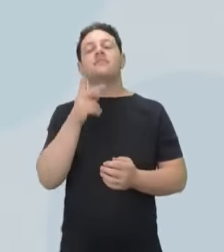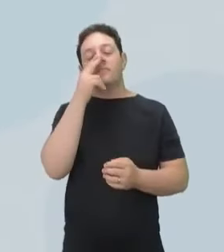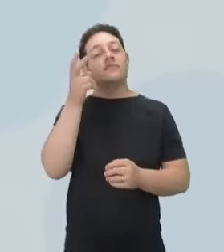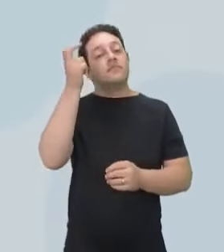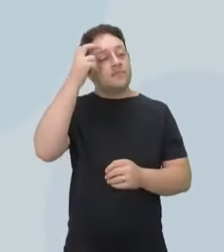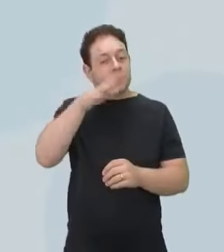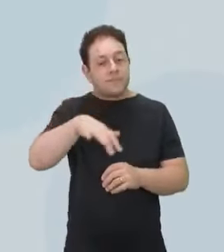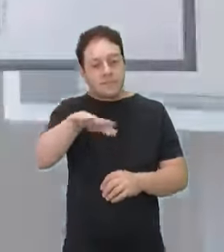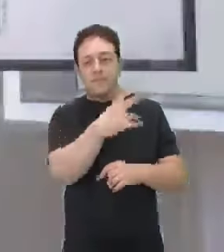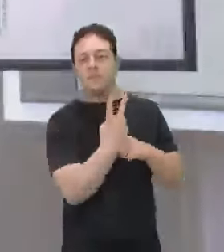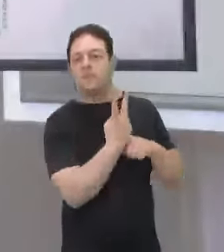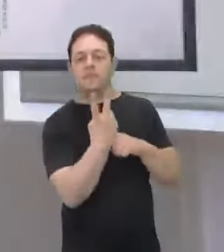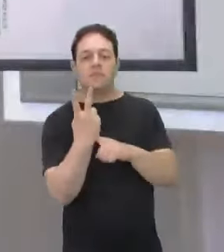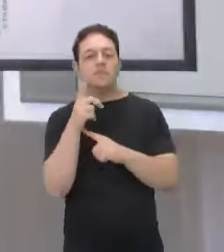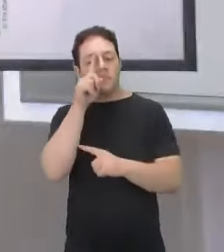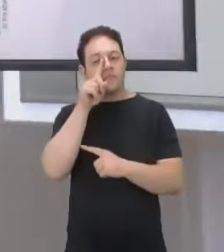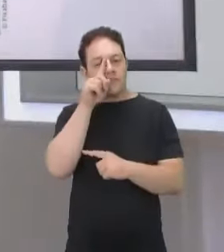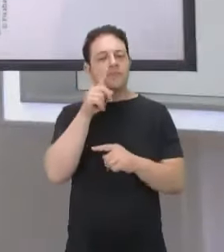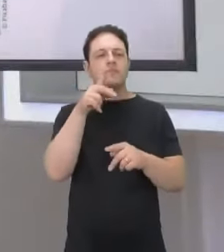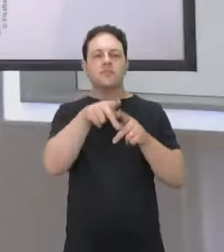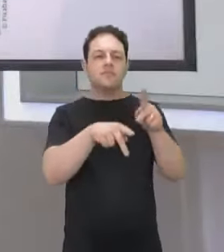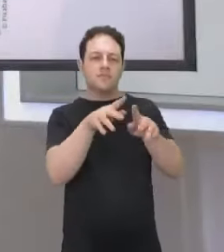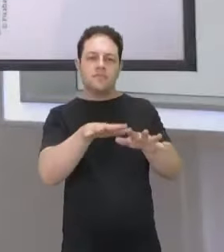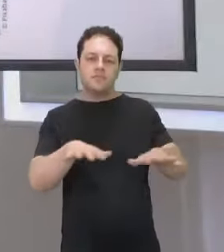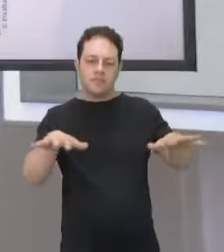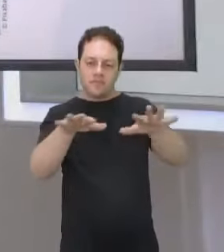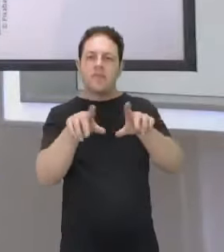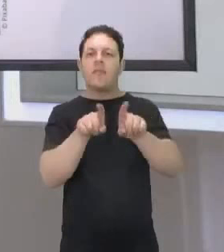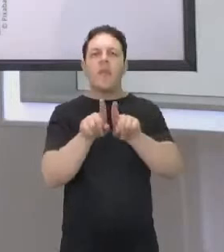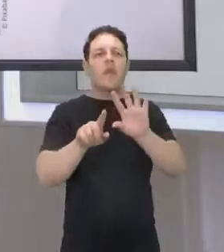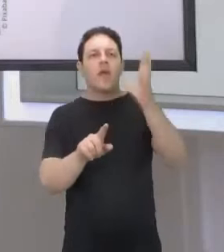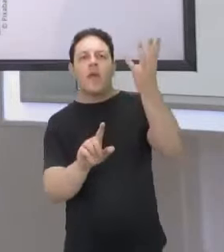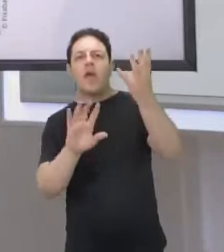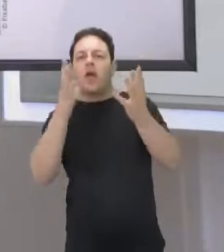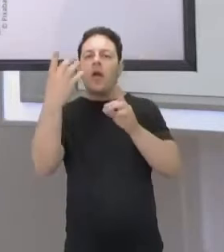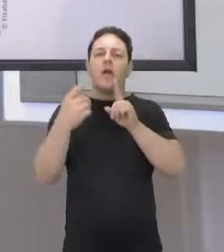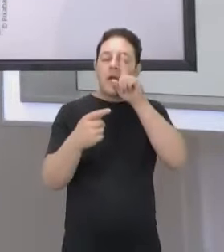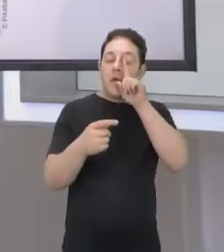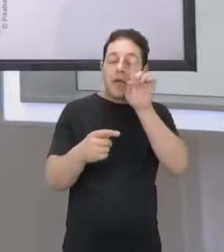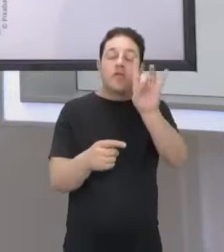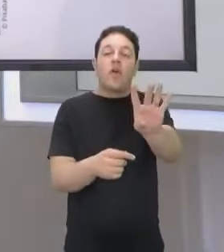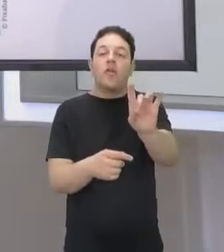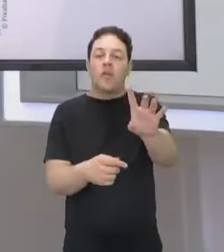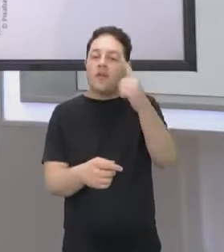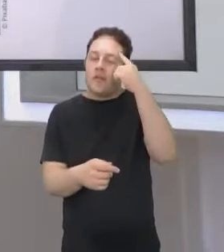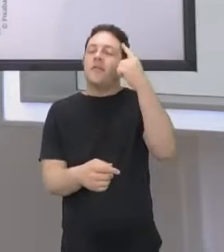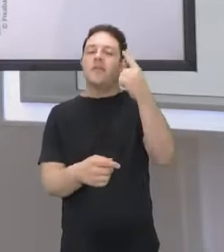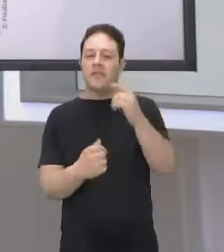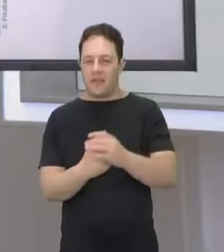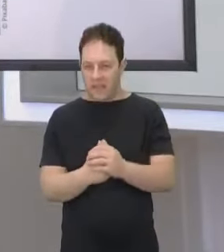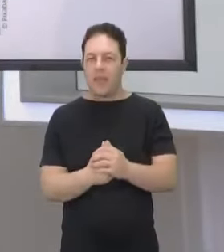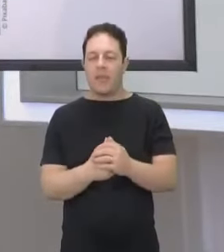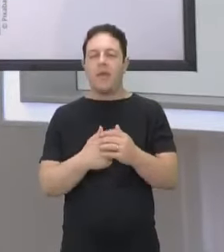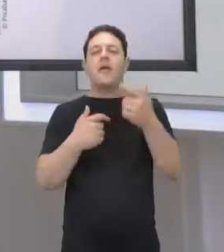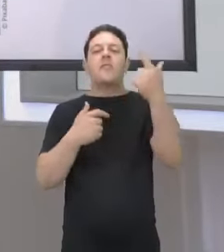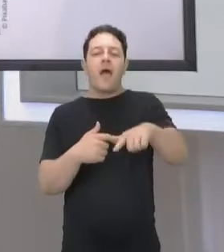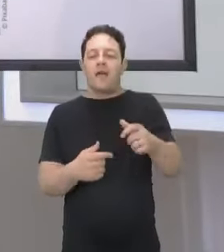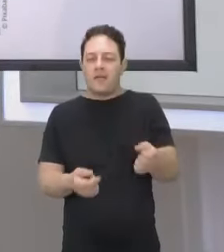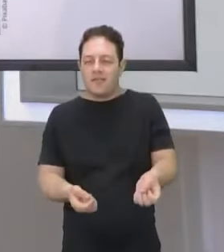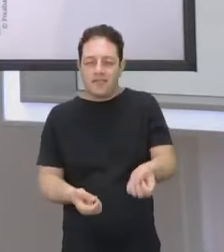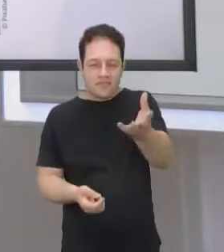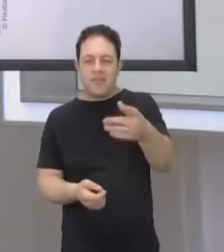que a população, frente a outras ameaças, também faça isso de forma automática. Estou jogando bola na